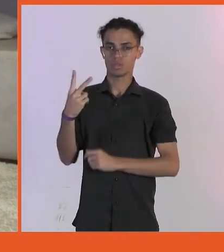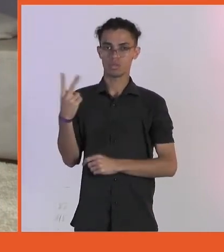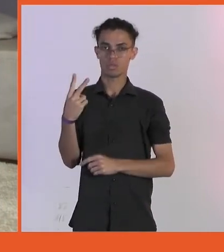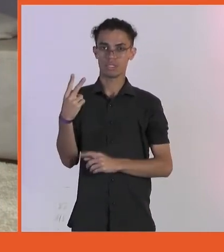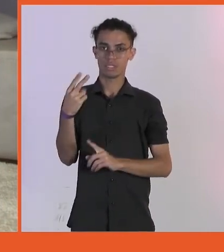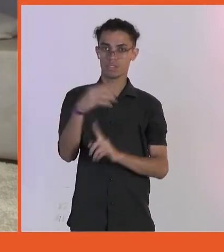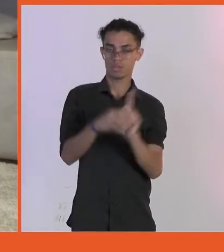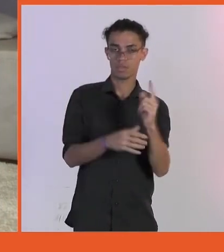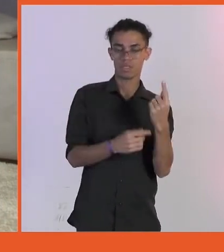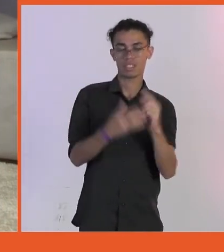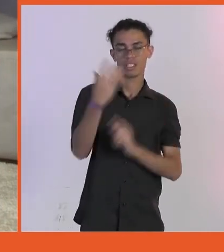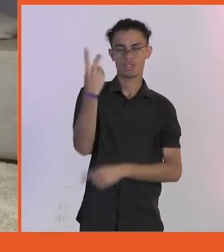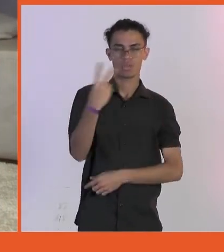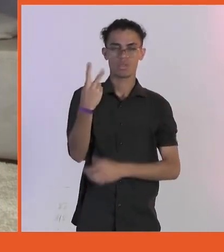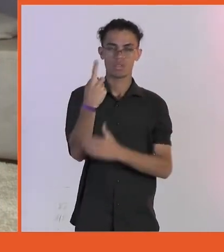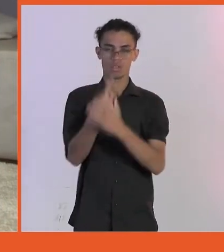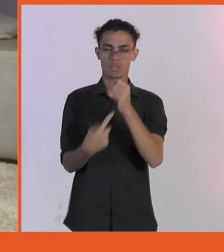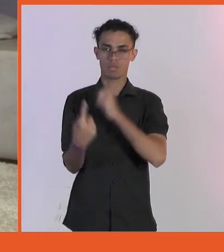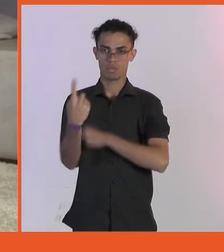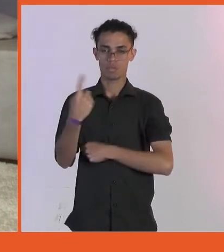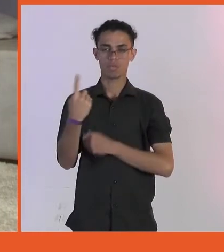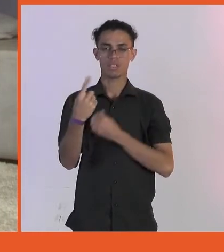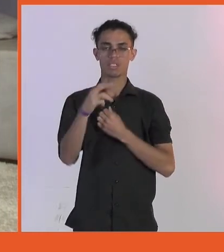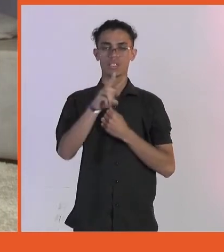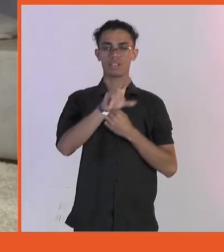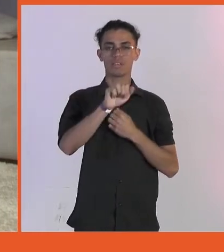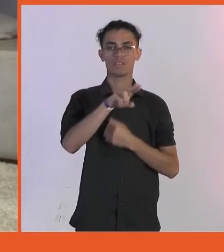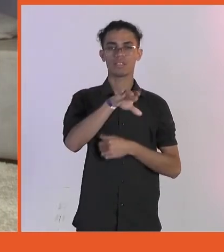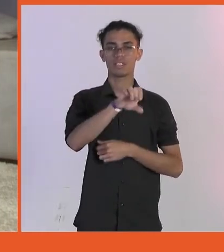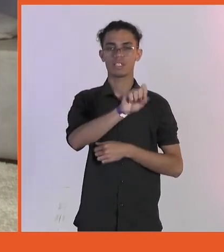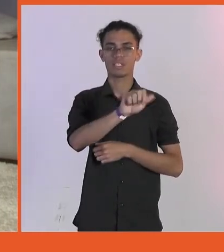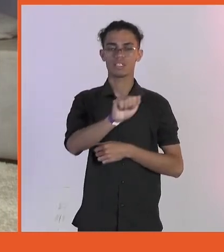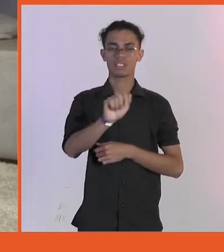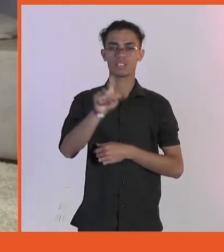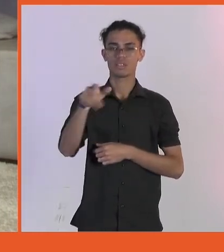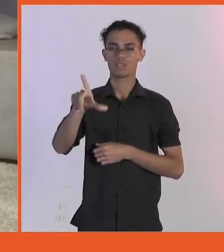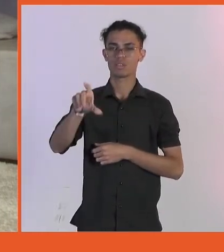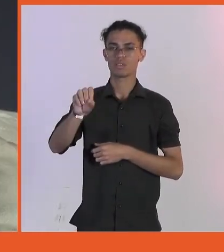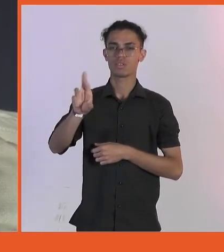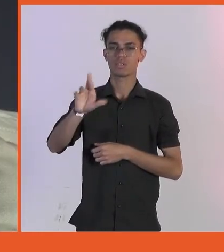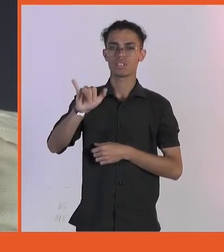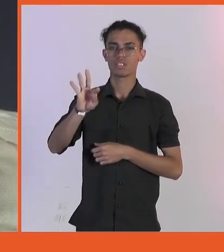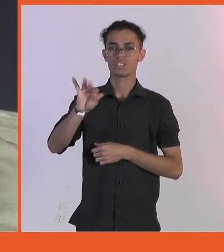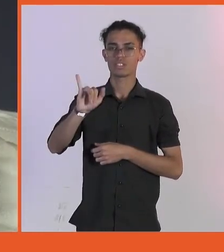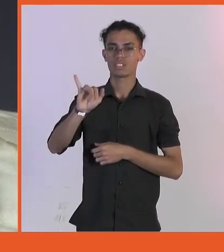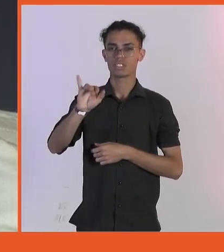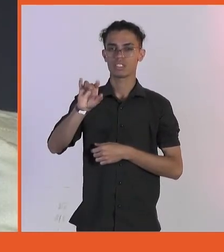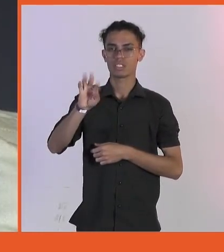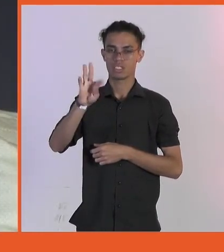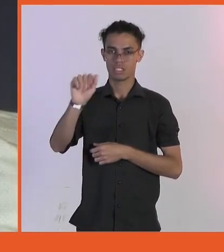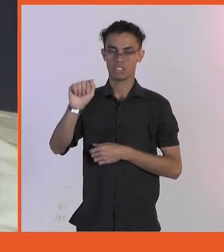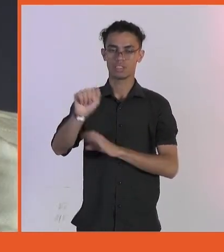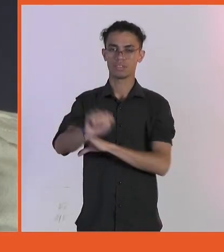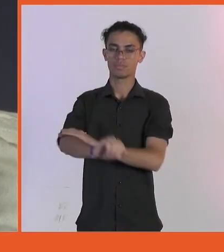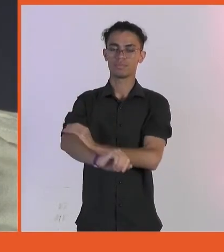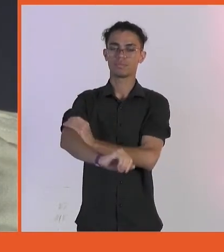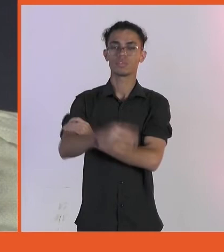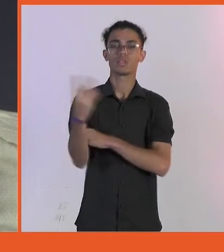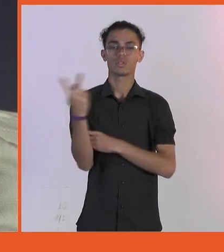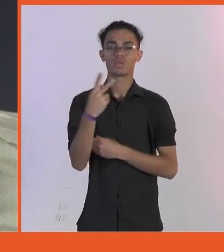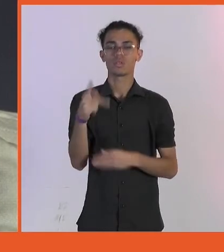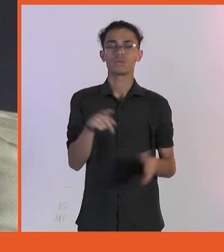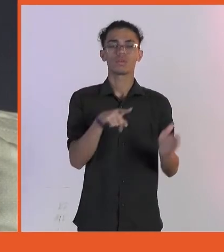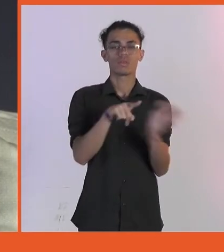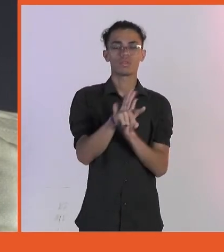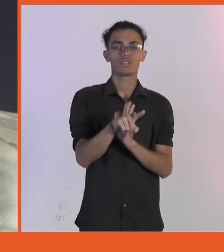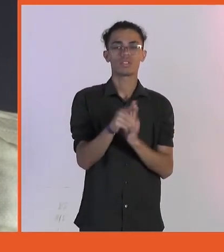uma, da Vanessa Caspon e da Loritita. Desculpa se eu estiver pronunciando errado. Mas elas perguntam,